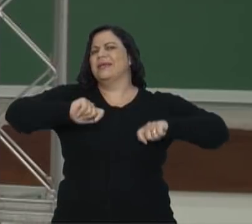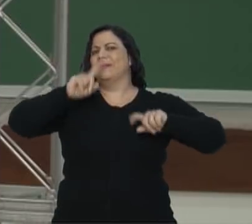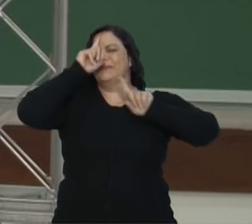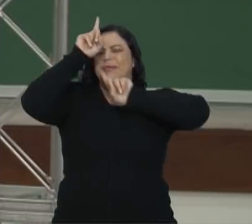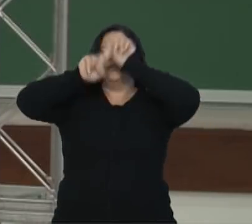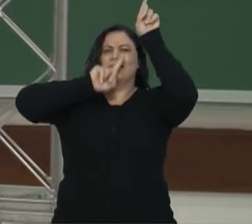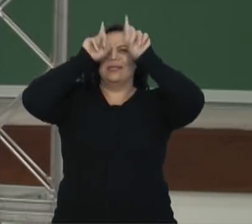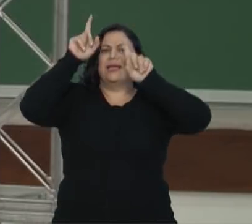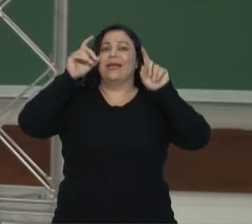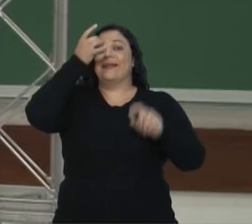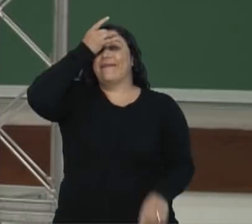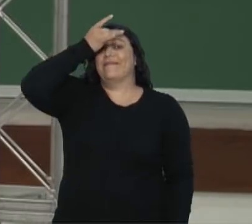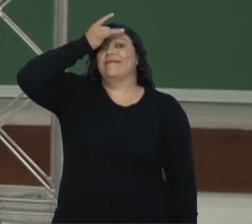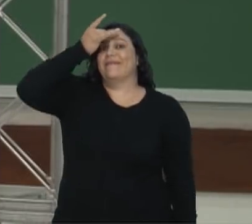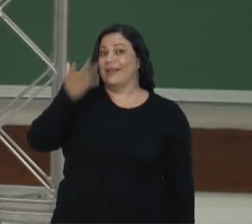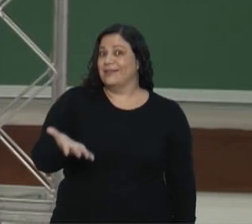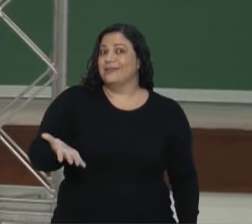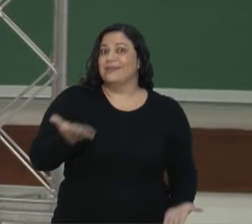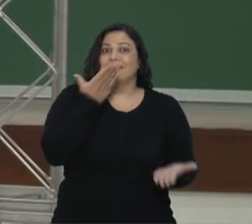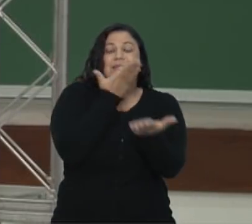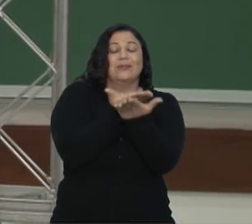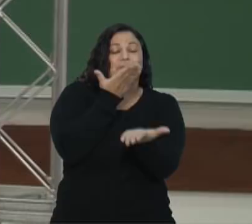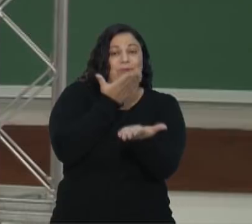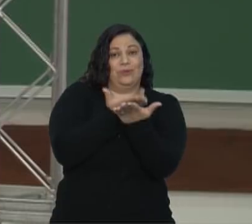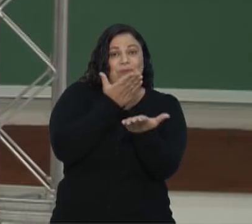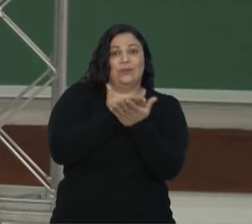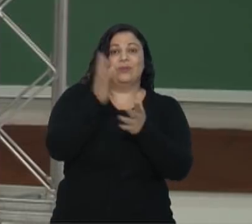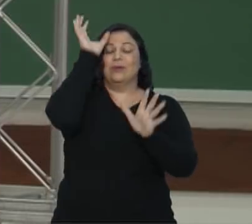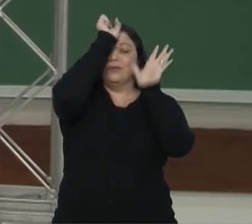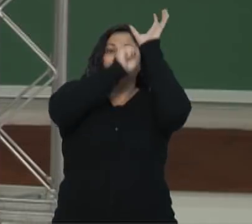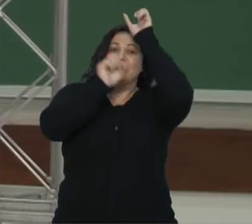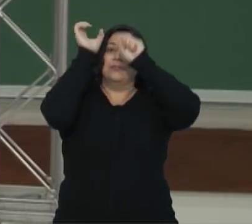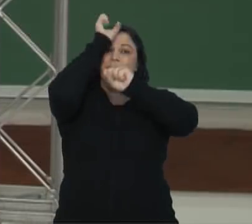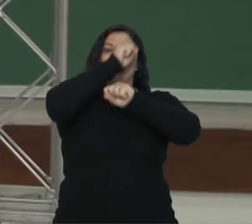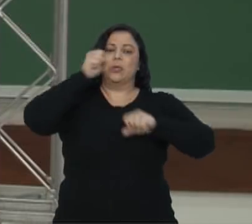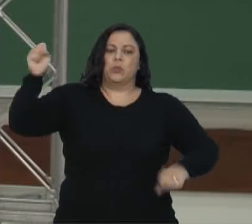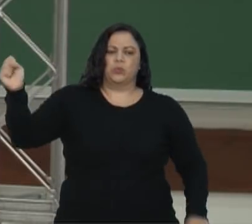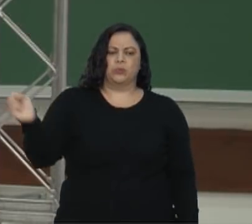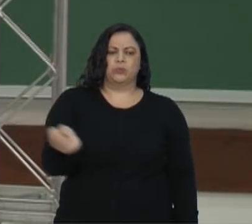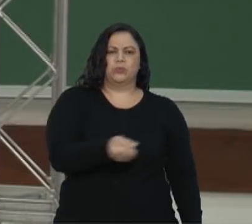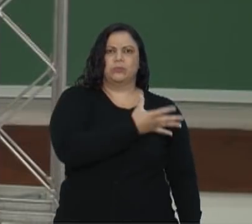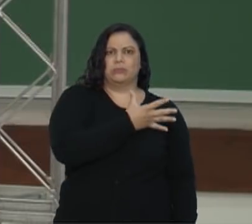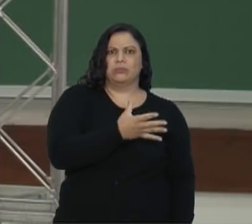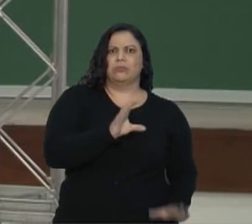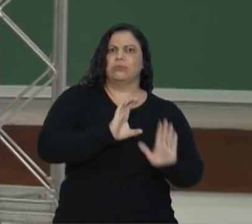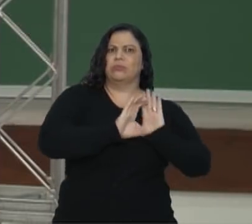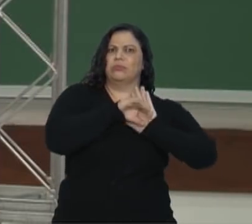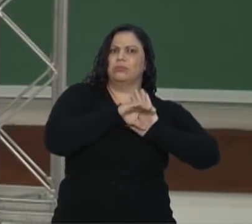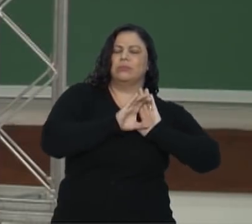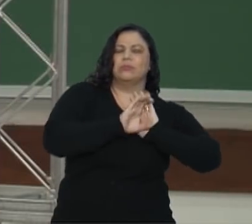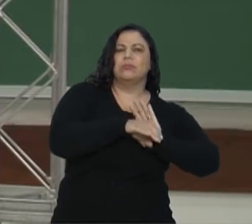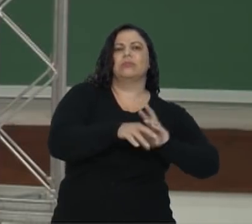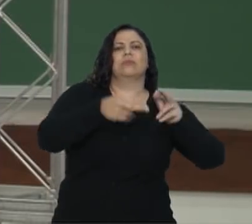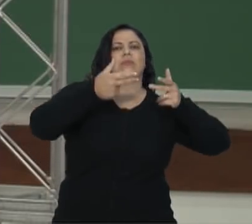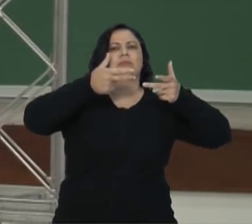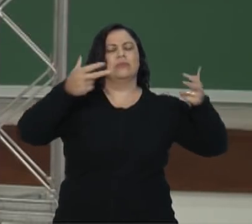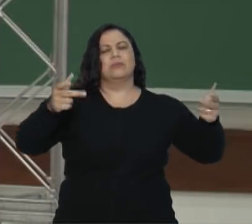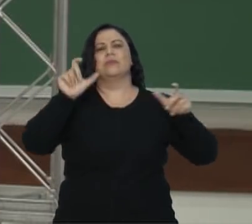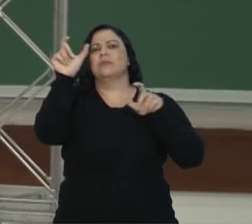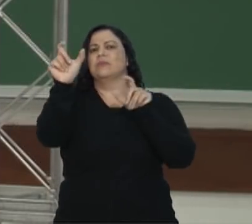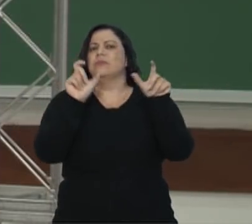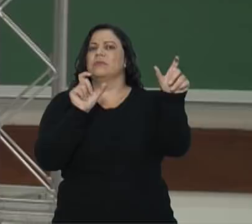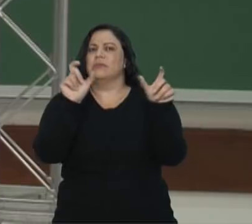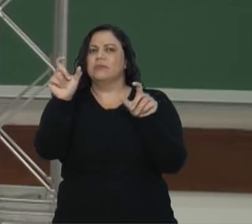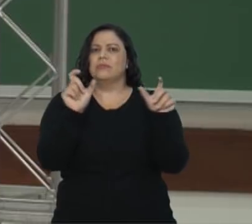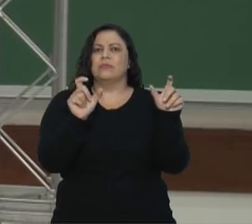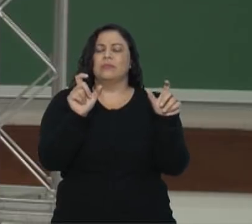dele é facilitar o nosso estudo? Nós aprendemos algo novo, conceitos, termos, palavras,